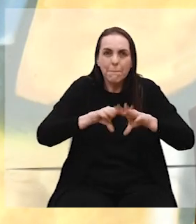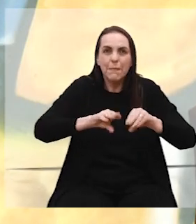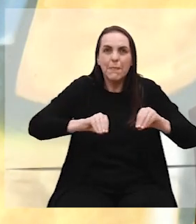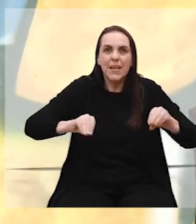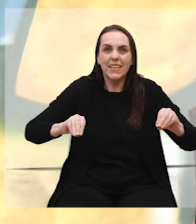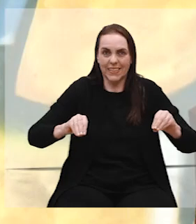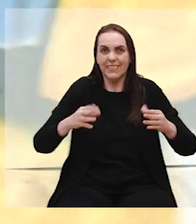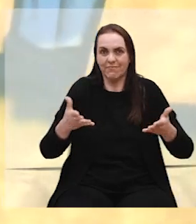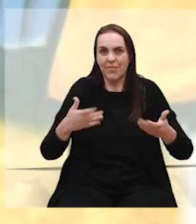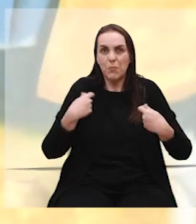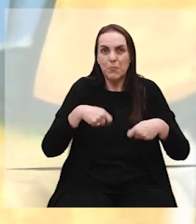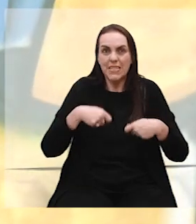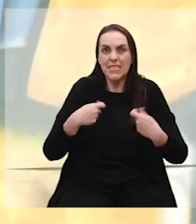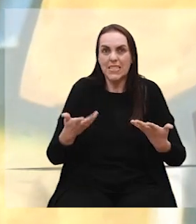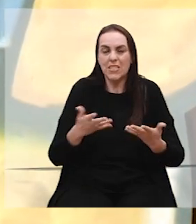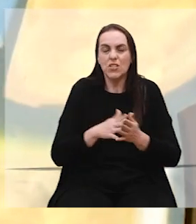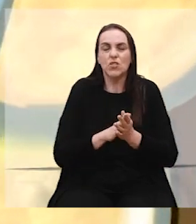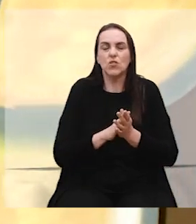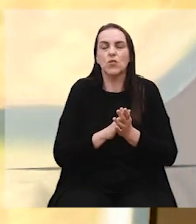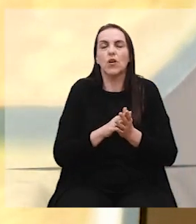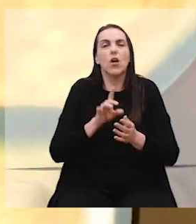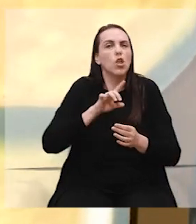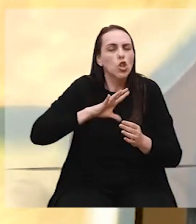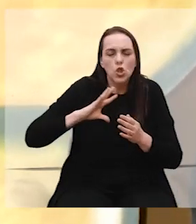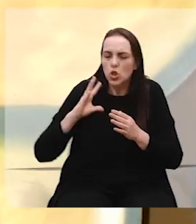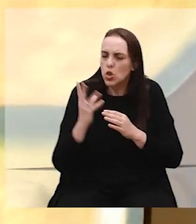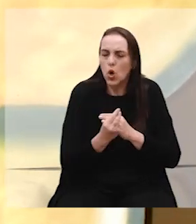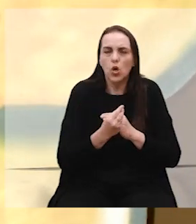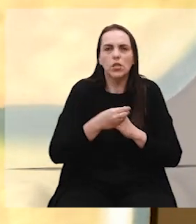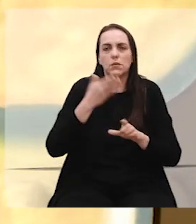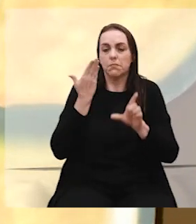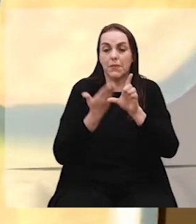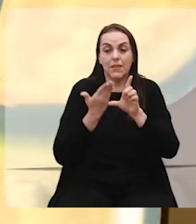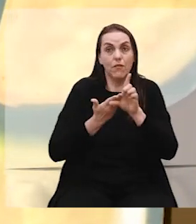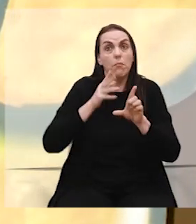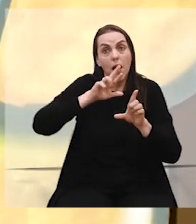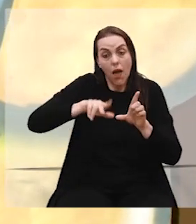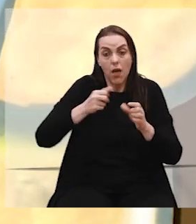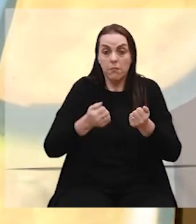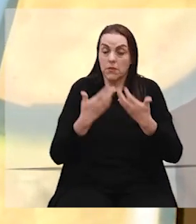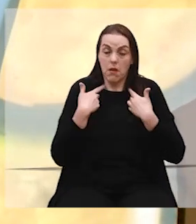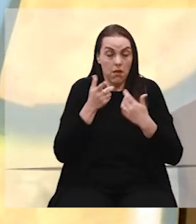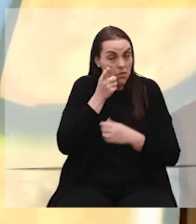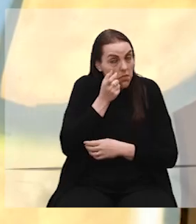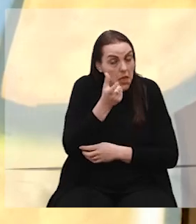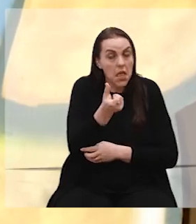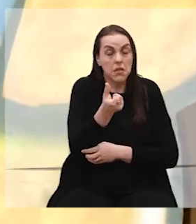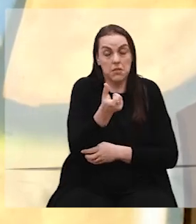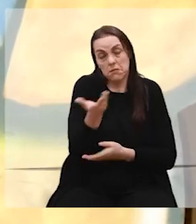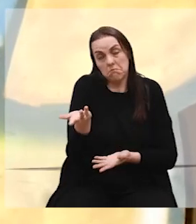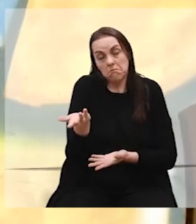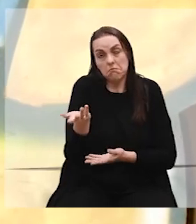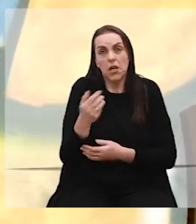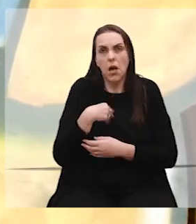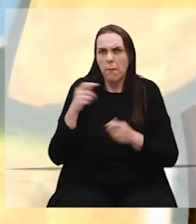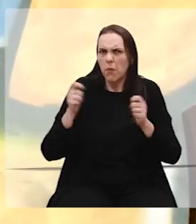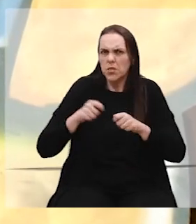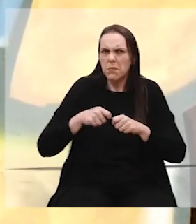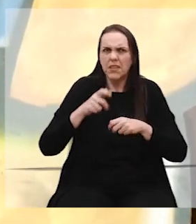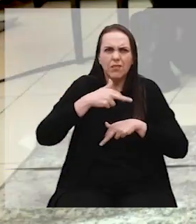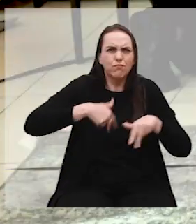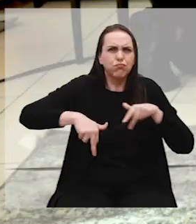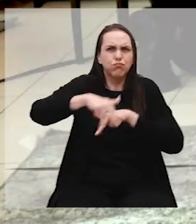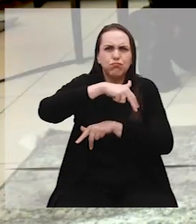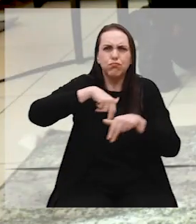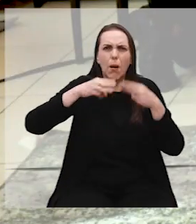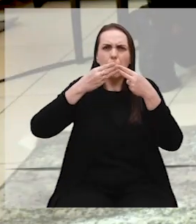matérico, como diz Iole de Freitas, nas artes, todas essas plataformas, elas me interessam. Eu posso dizer que andei